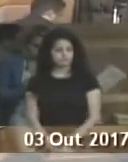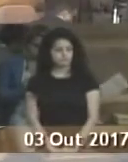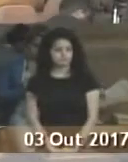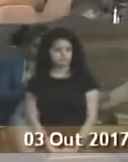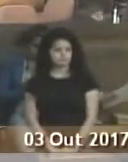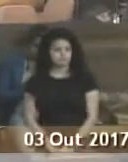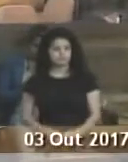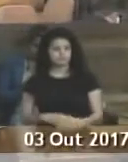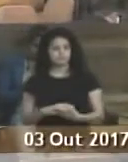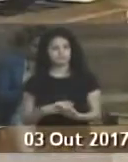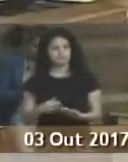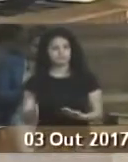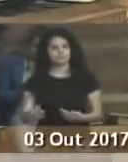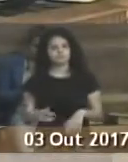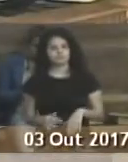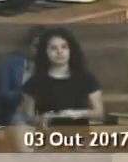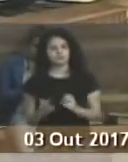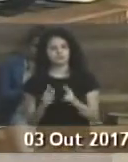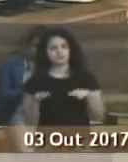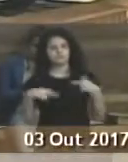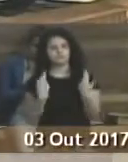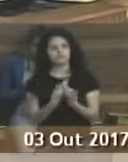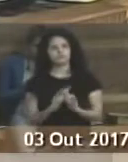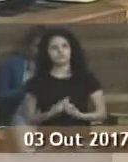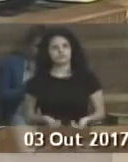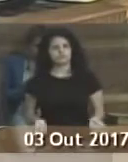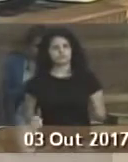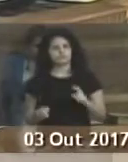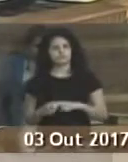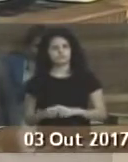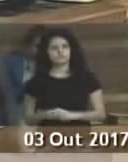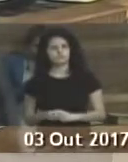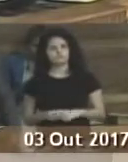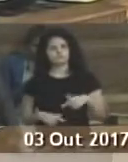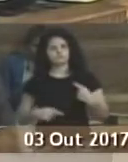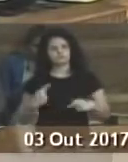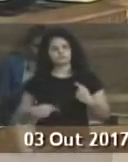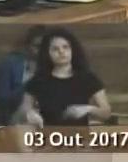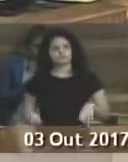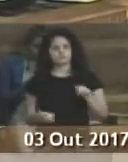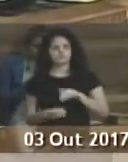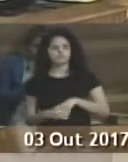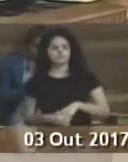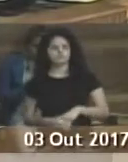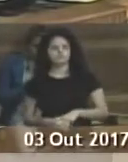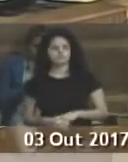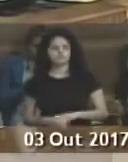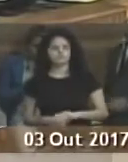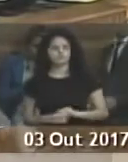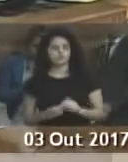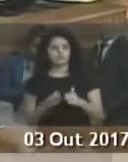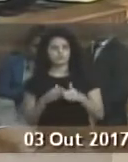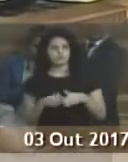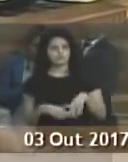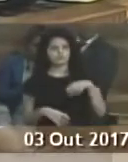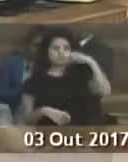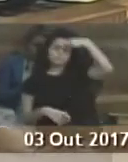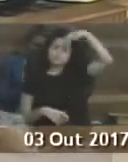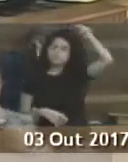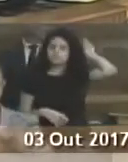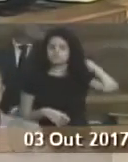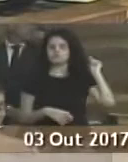Dando prosseguimento à sessão, colocarei em discussão e votação a solicitação verbal do vereador Marcos Santo